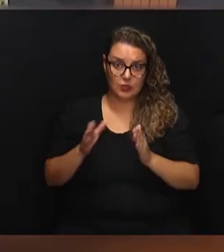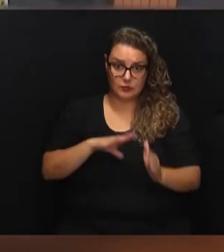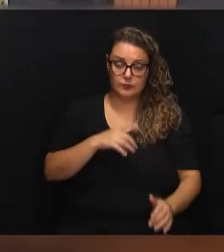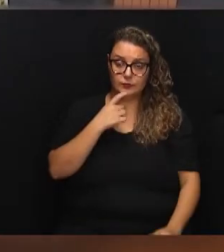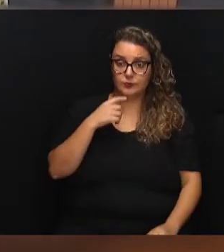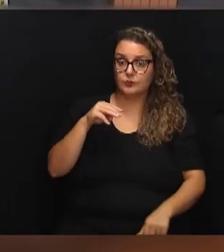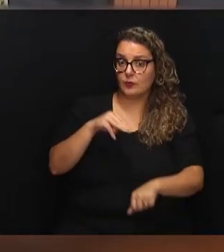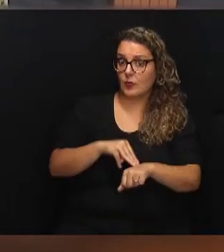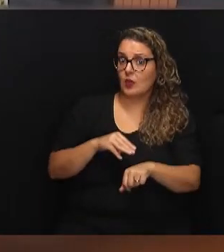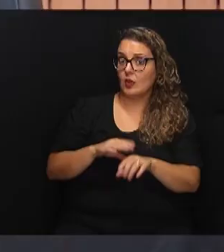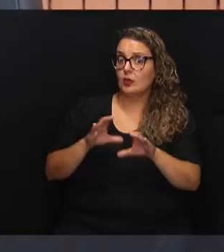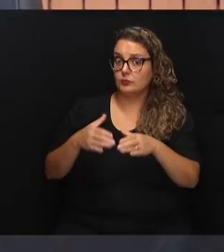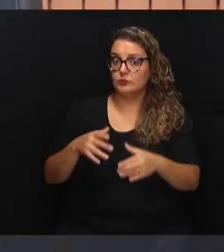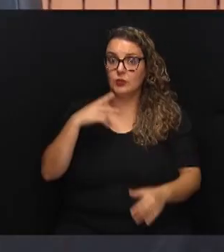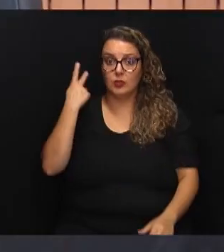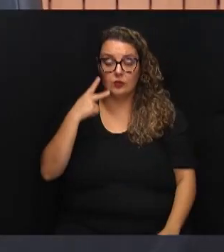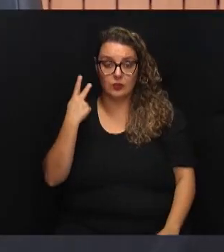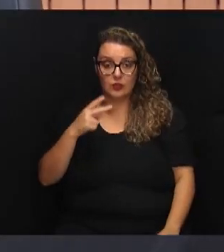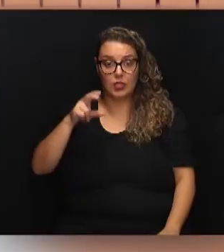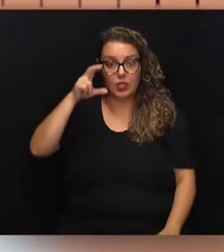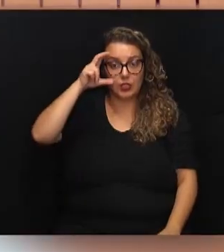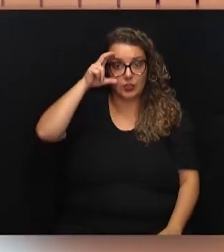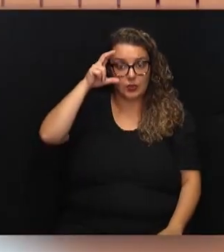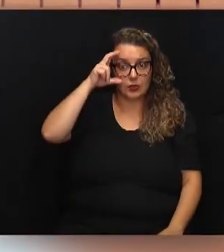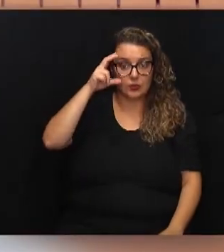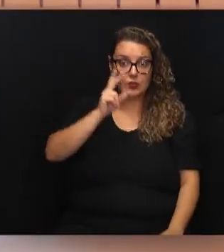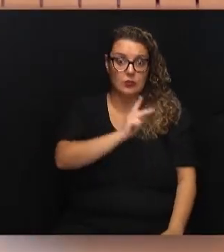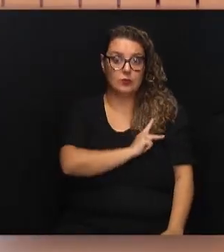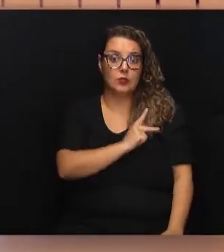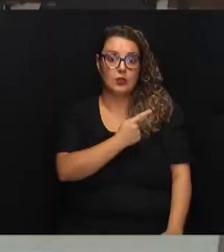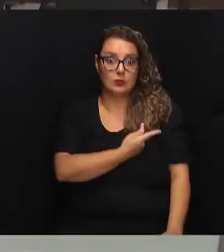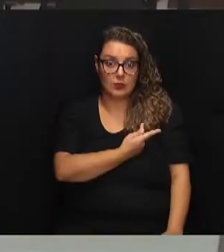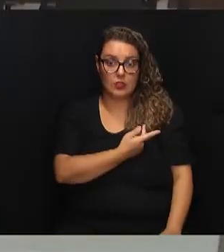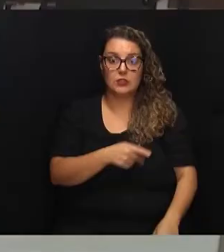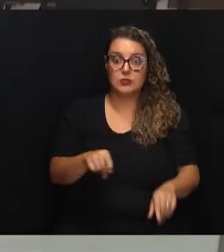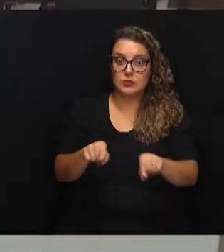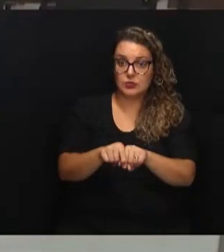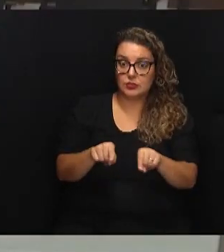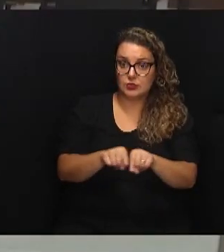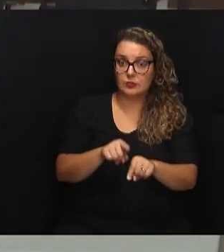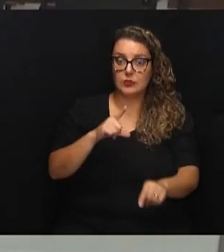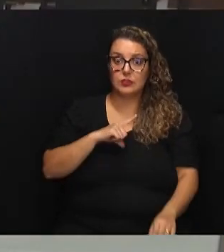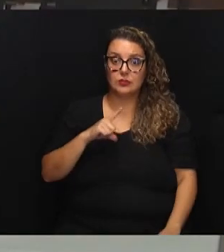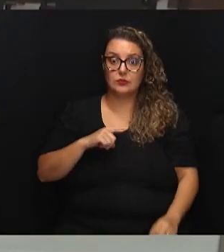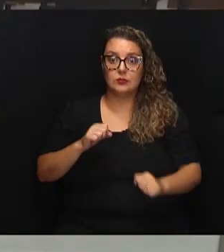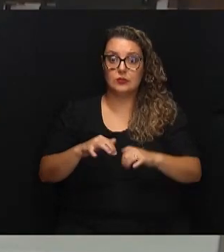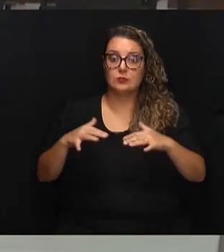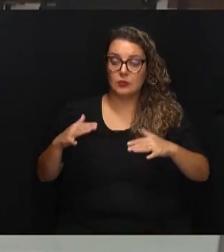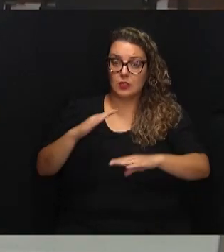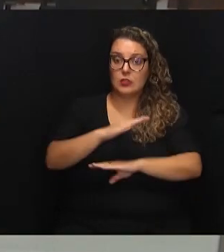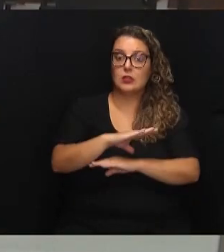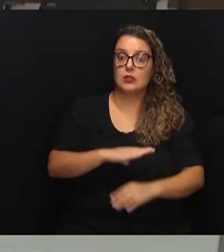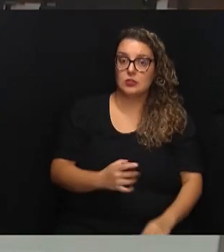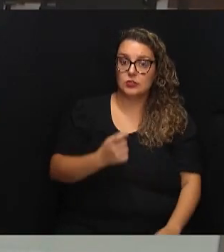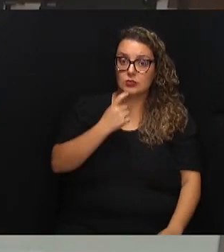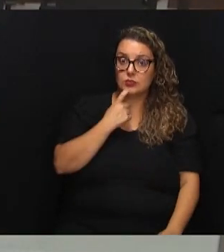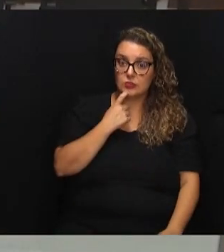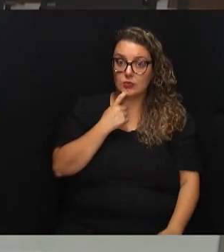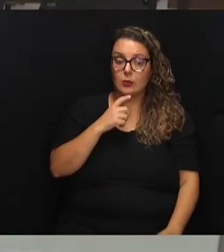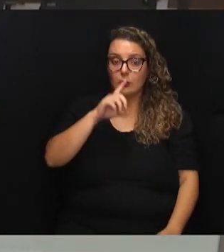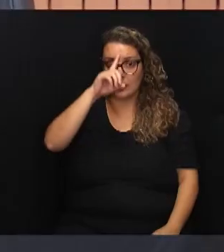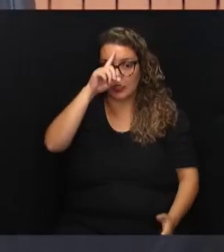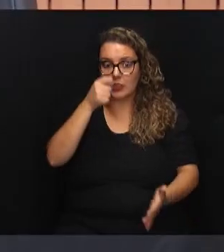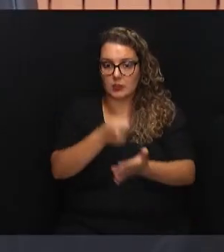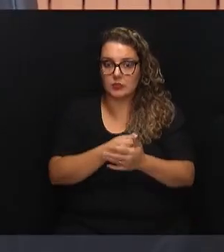da comissão, os vereadores Carlinhos Camelô e Paulo Haddad, também estiveram no plenário da Casa de Leis para a definição